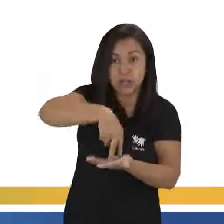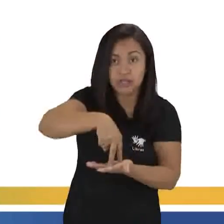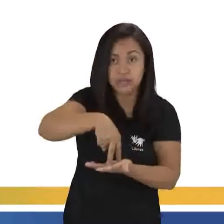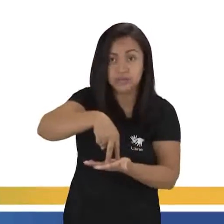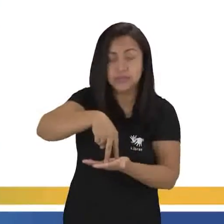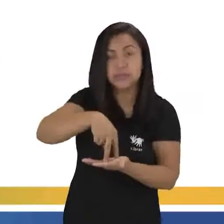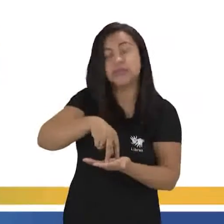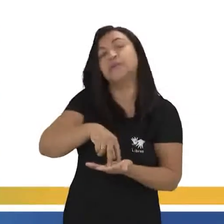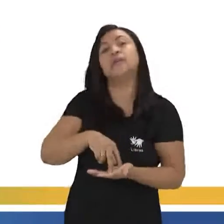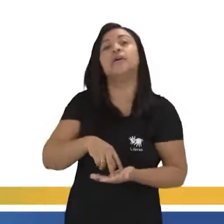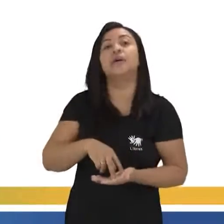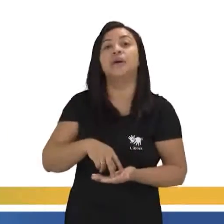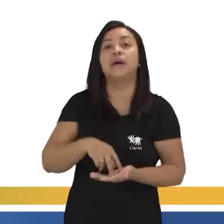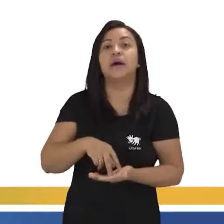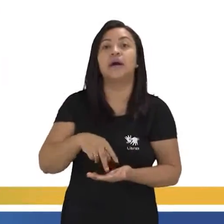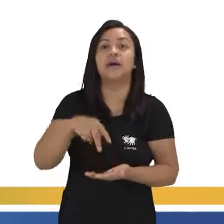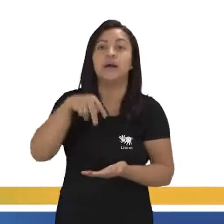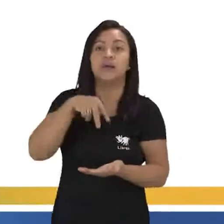a gente